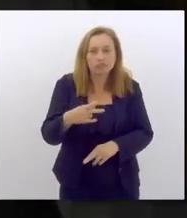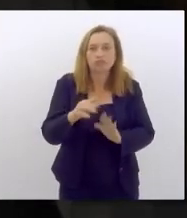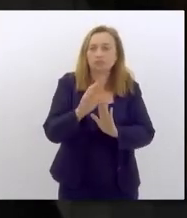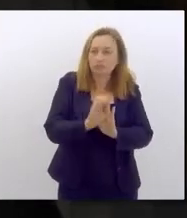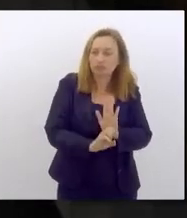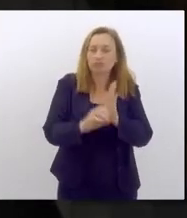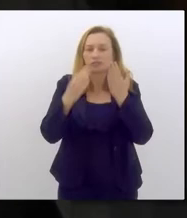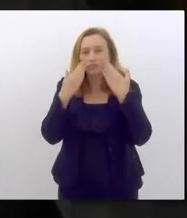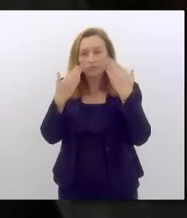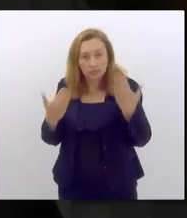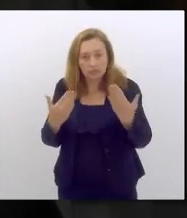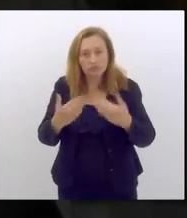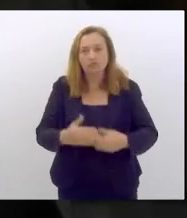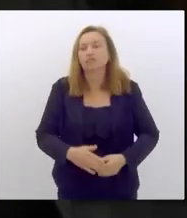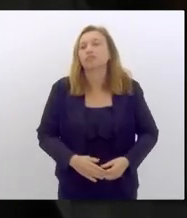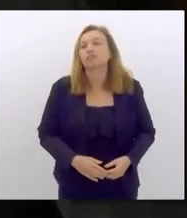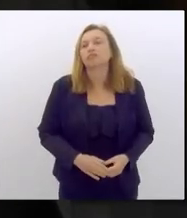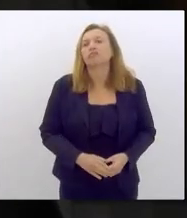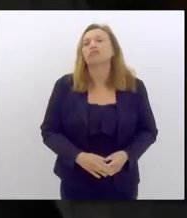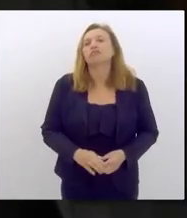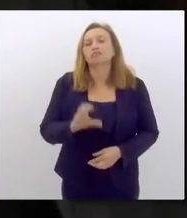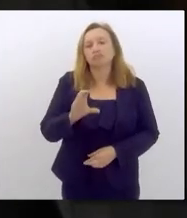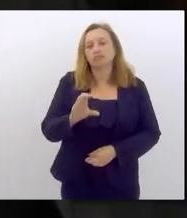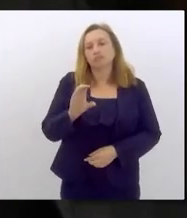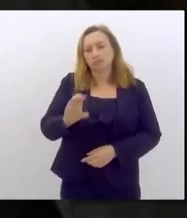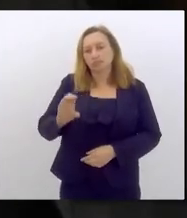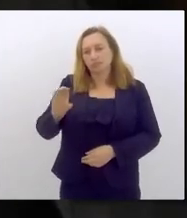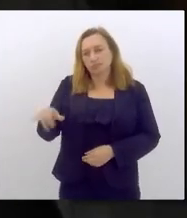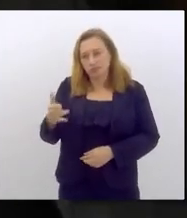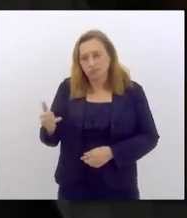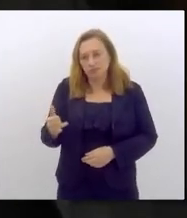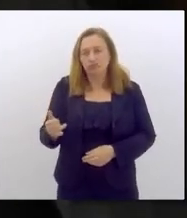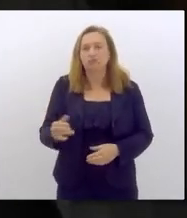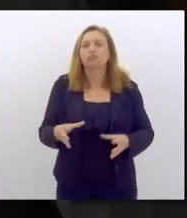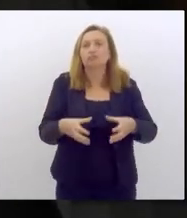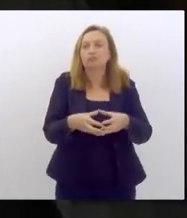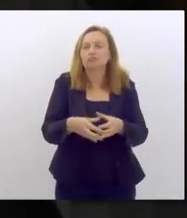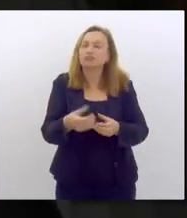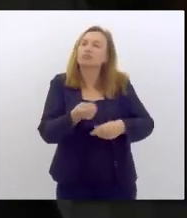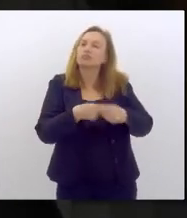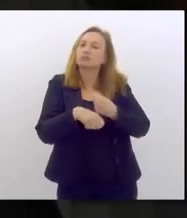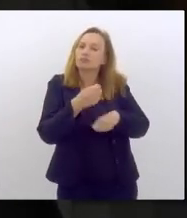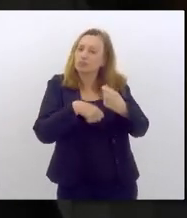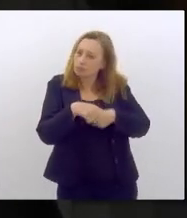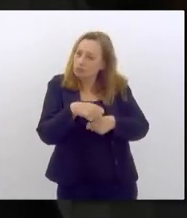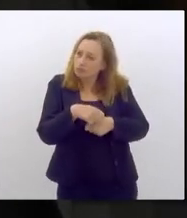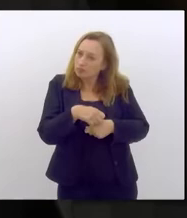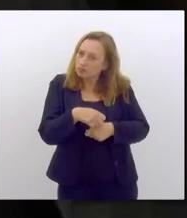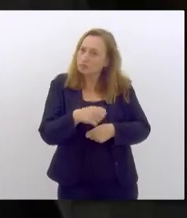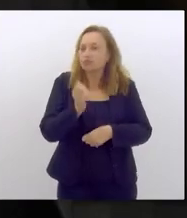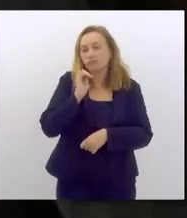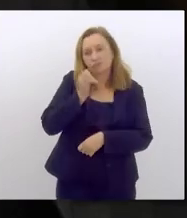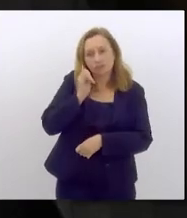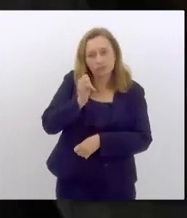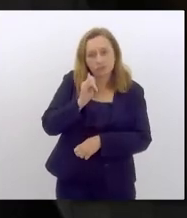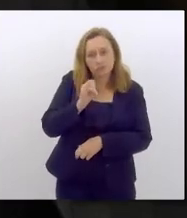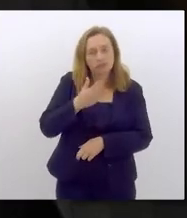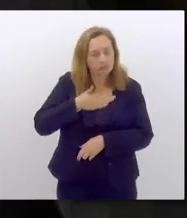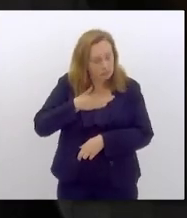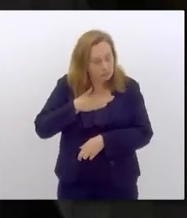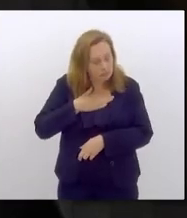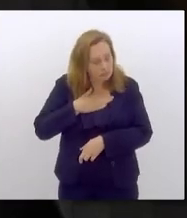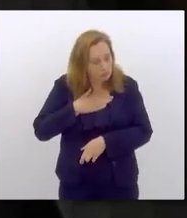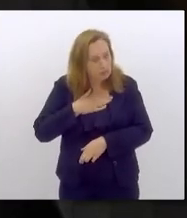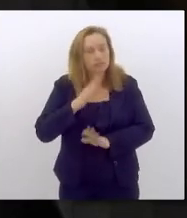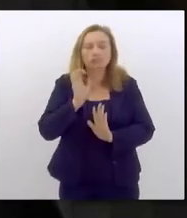que foram apresentadas, pela CCJ, pela Comissão de Economia, cujo relatório foi de minha autoria,